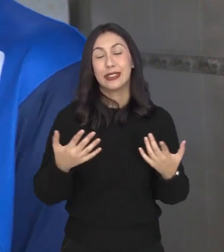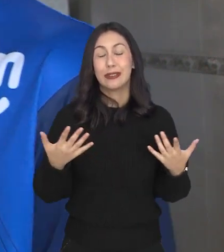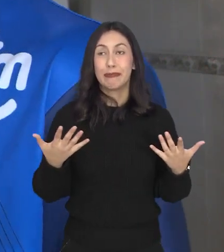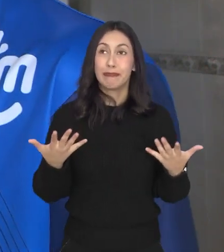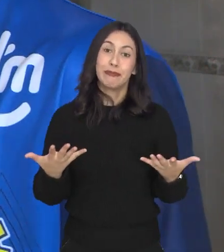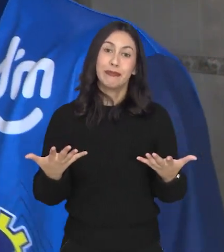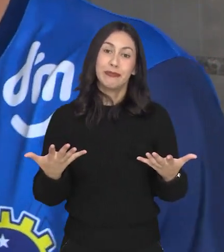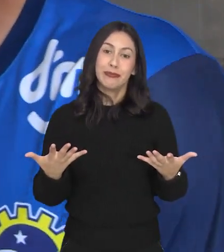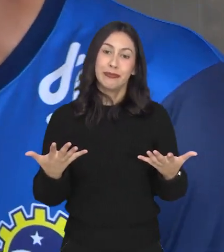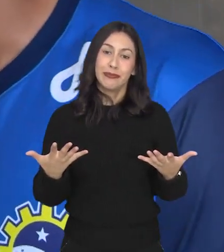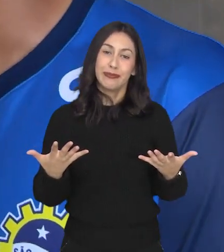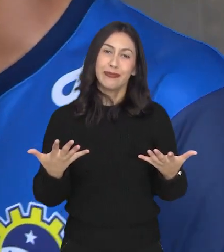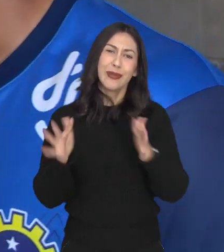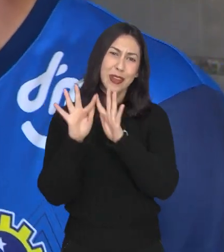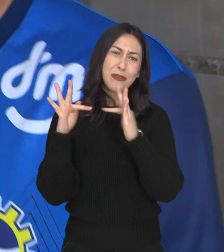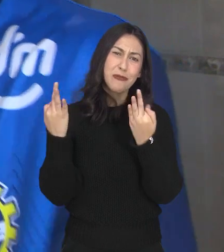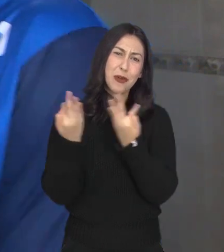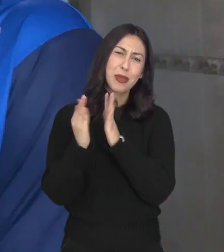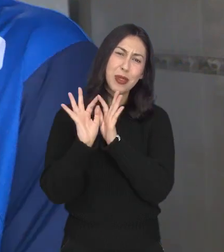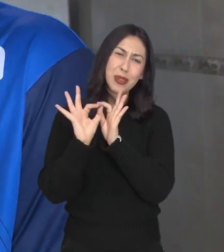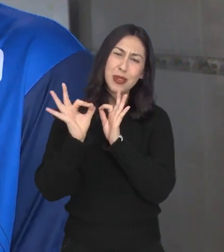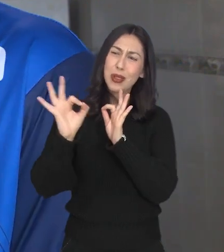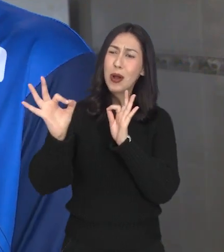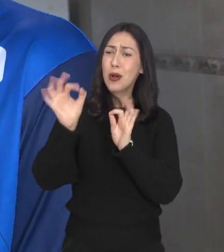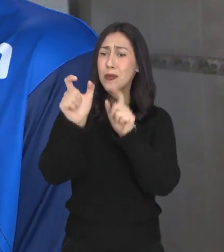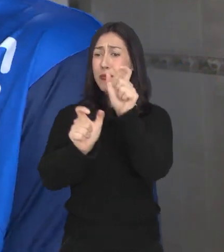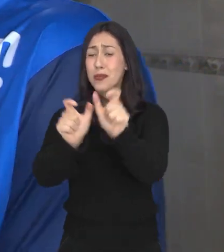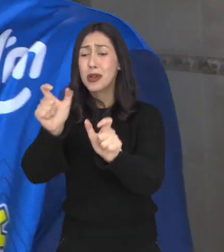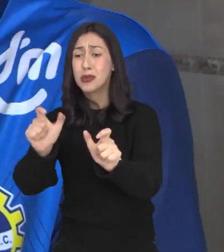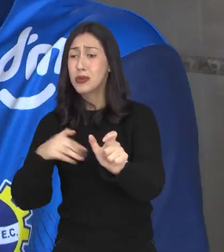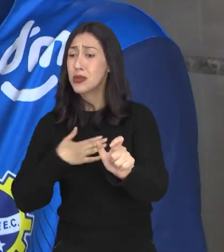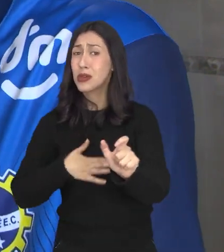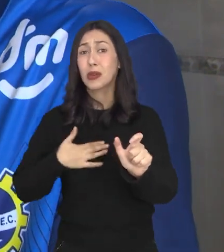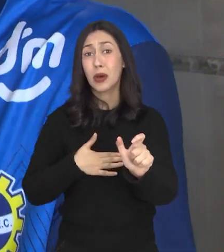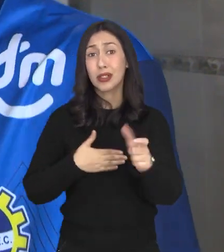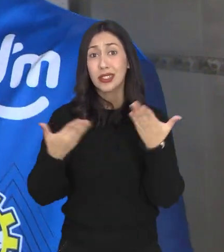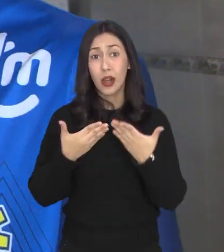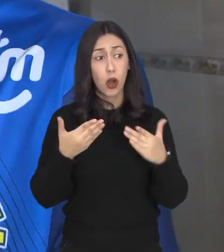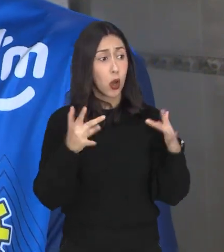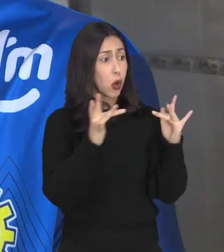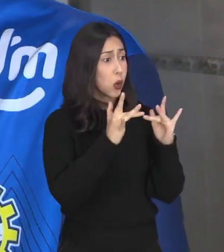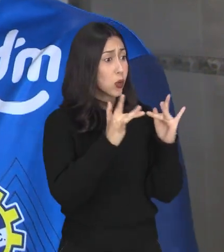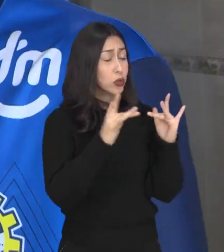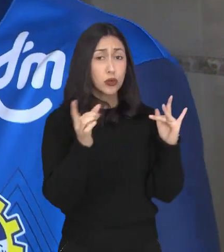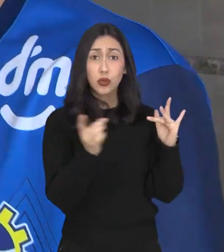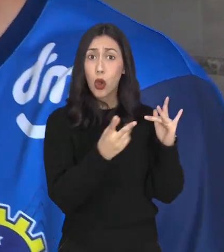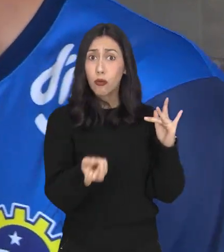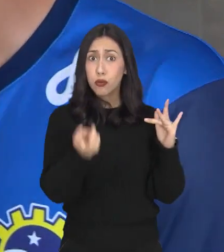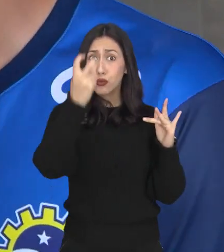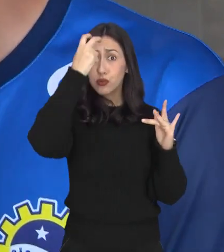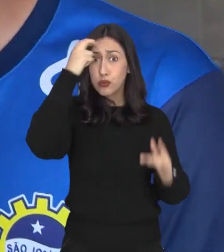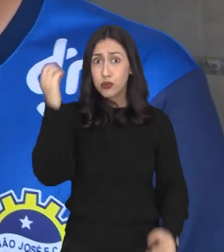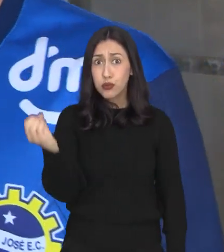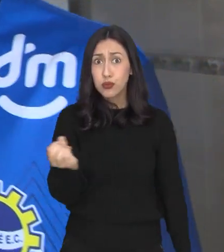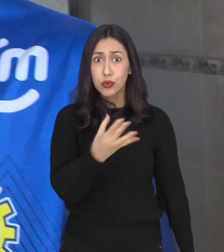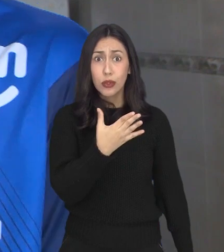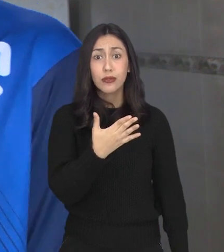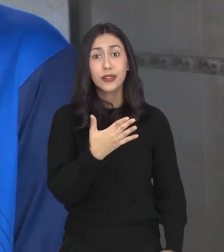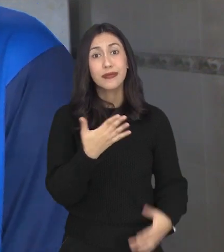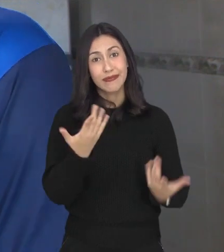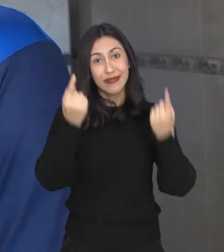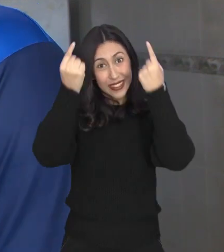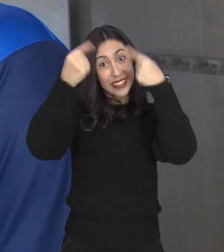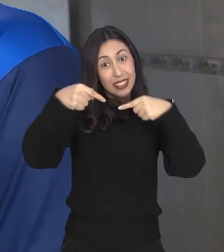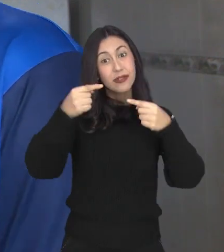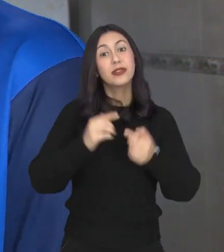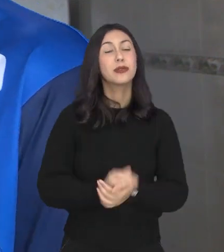porque a gente está longe da família, das pessoas que a gente gosta, então são pessoas novas culturas, então